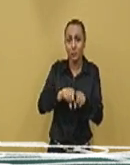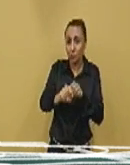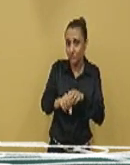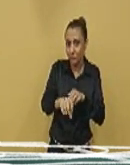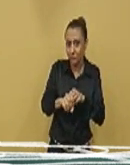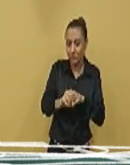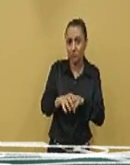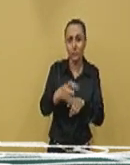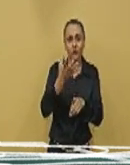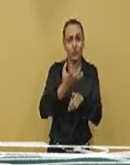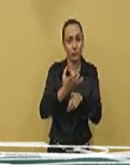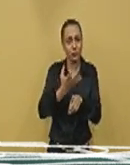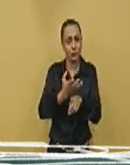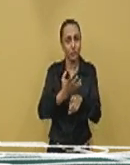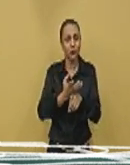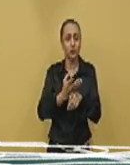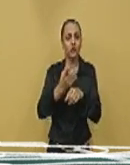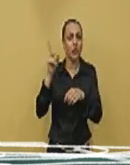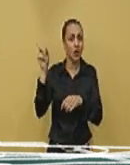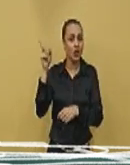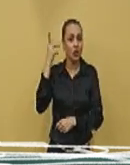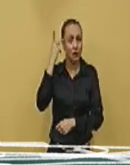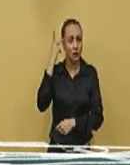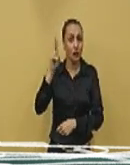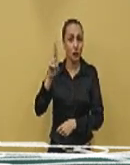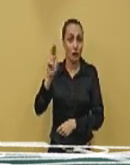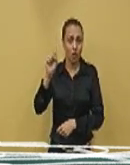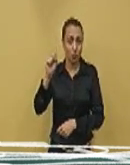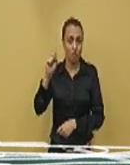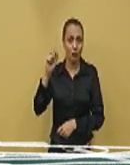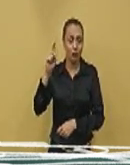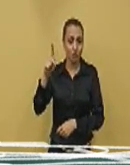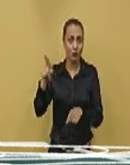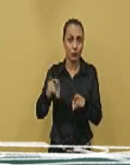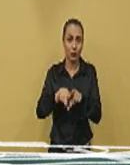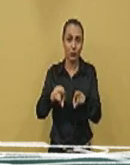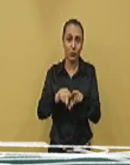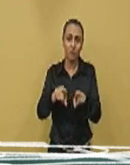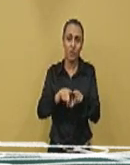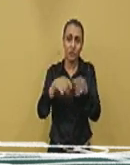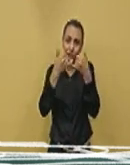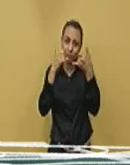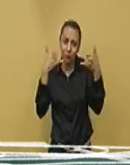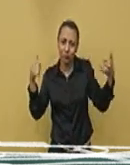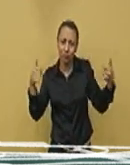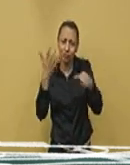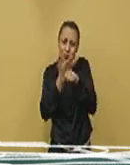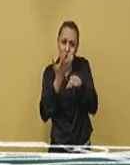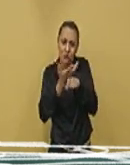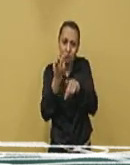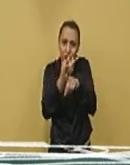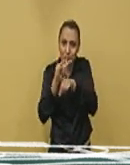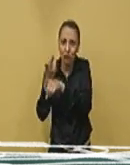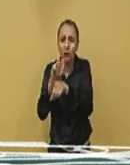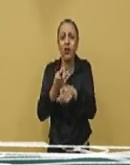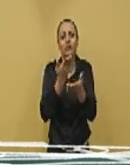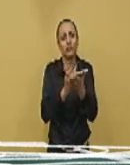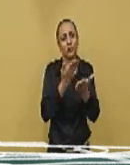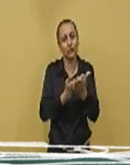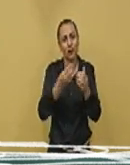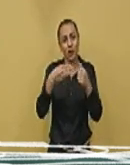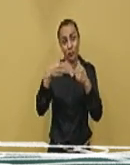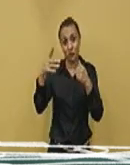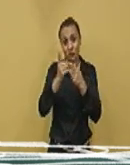disciplinas, inclusive, na pós-graduação na USP. Ministrei disciplinas de qualidade de energia elétrica, uma disciplina bastante procurada, no mestrado e